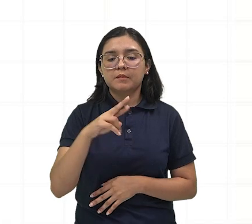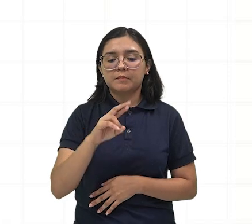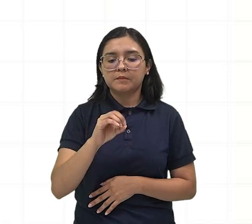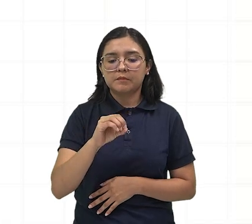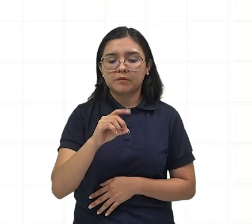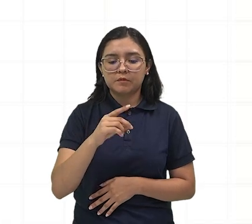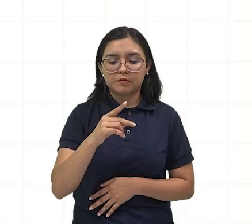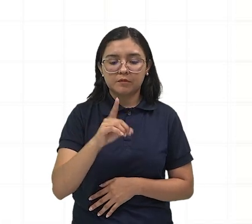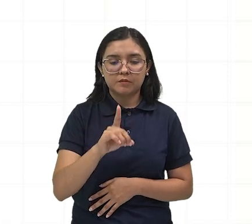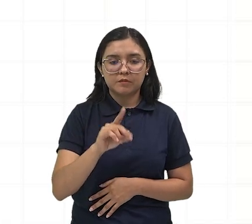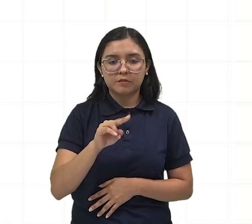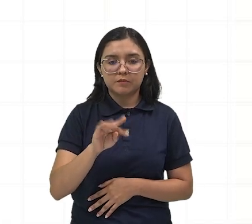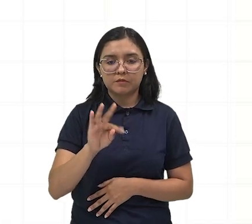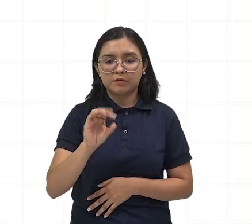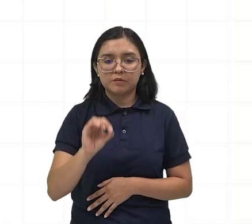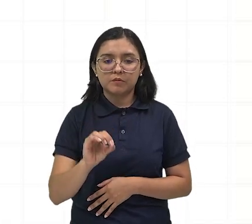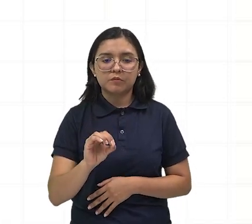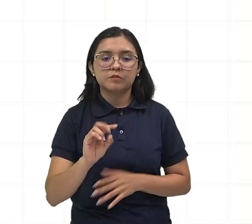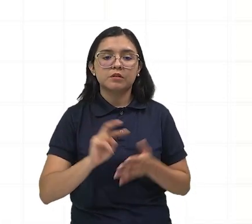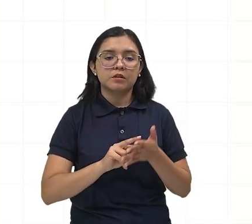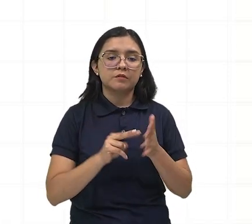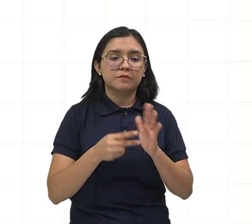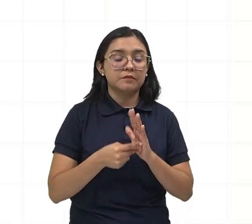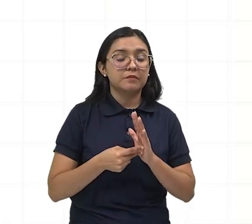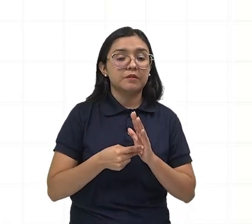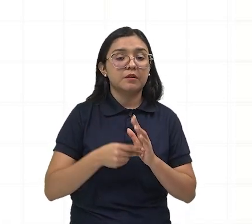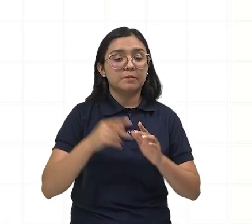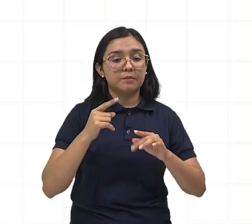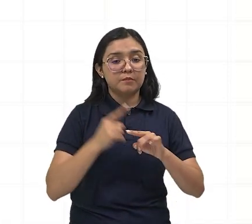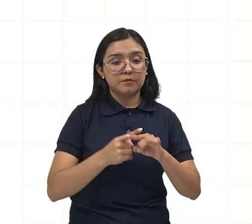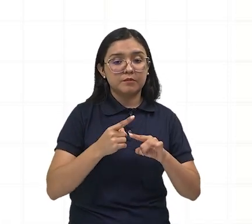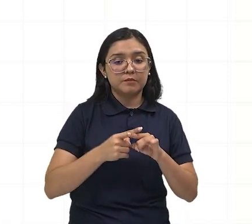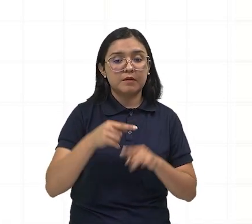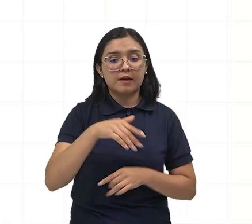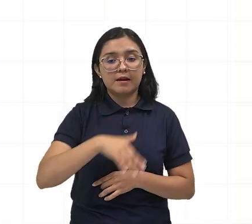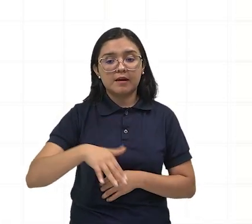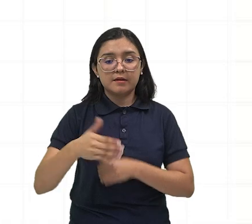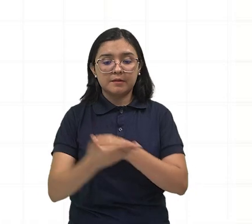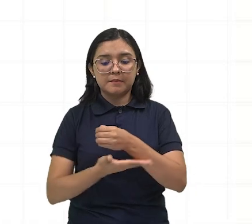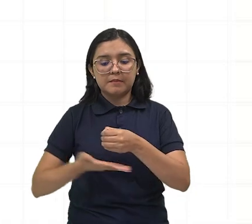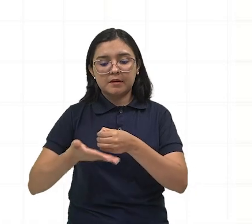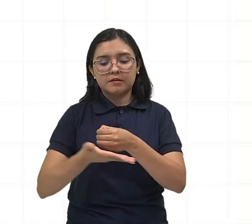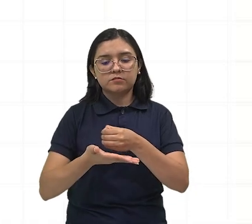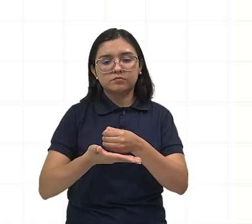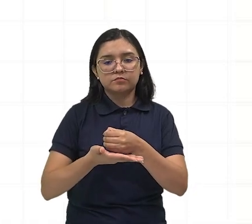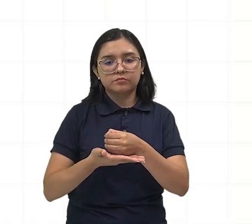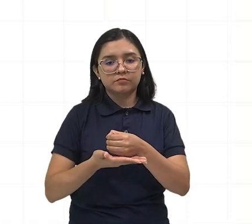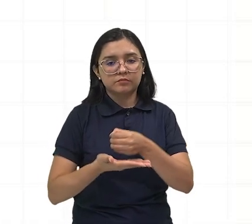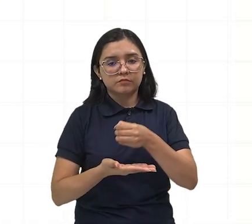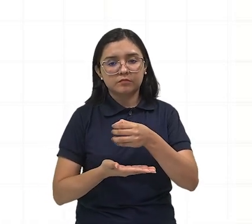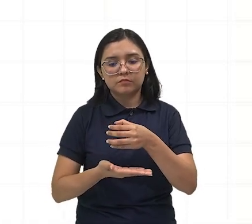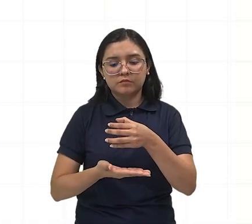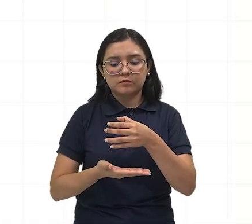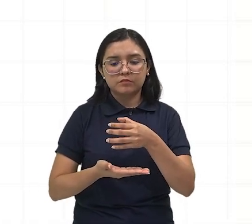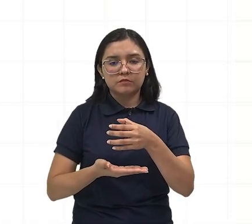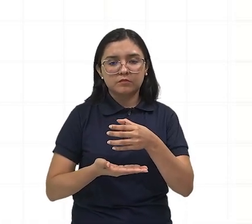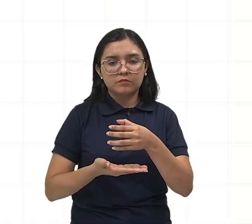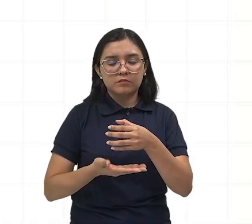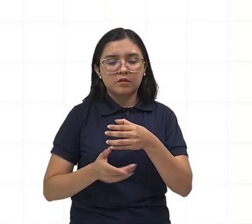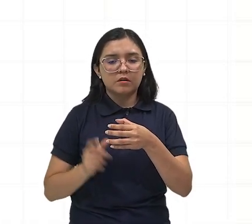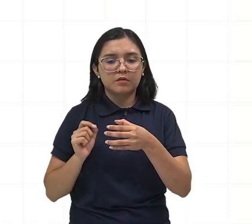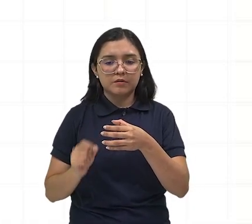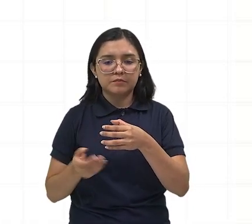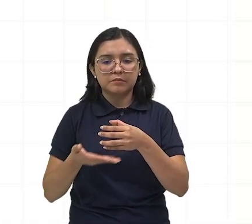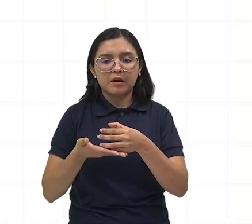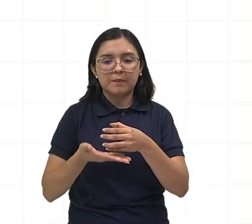multiplicação. A área da sua base. Qual é a área da base de um... Qual é a forma, né,